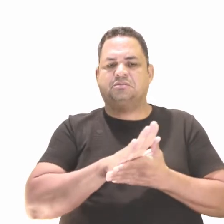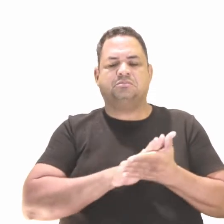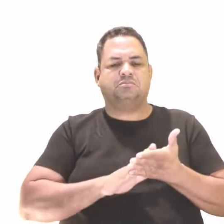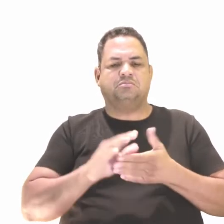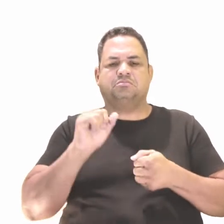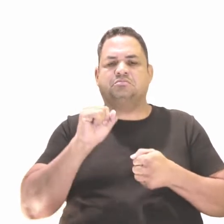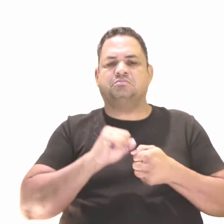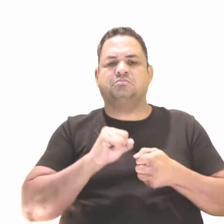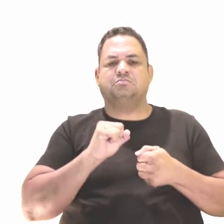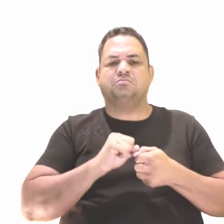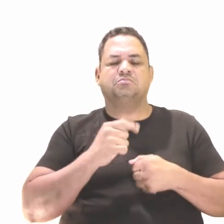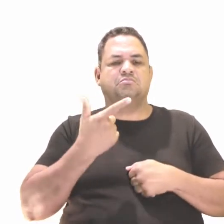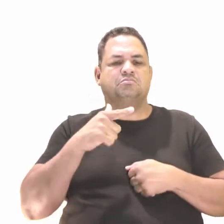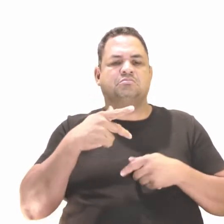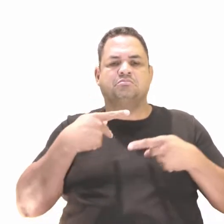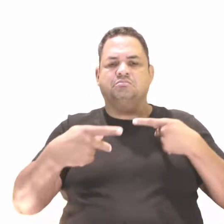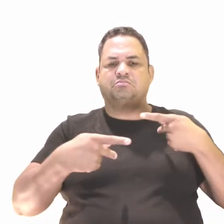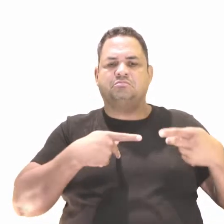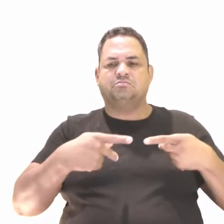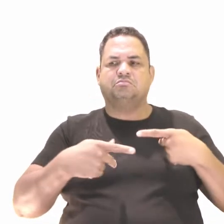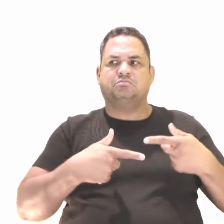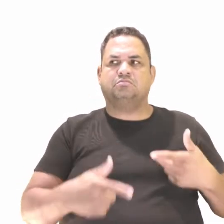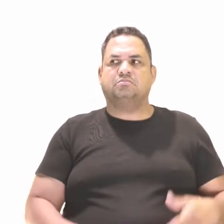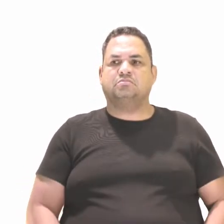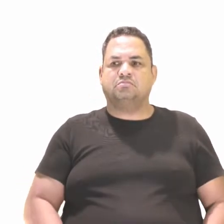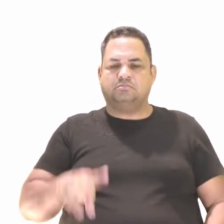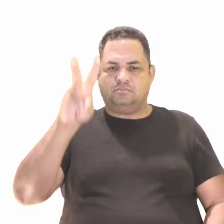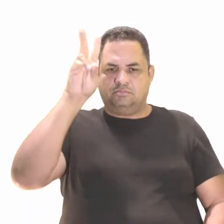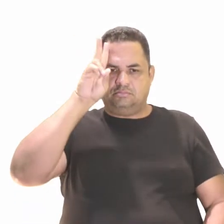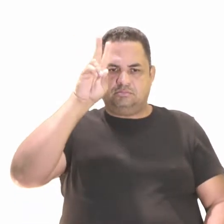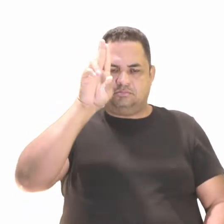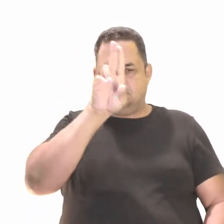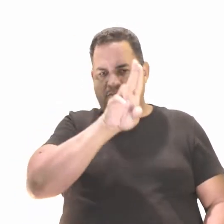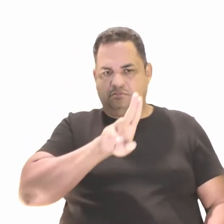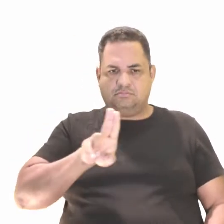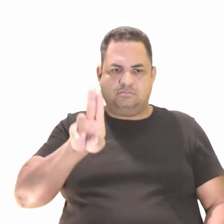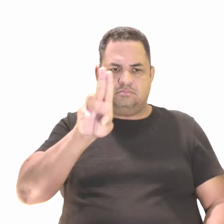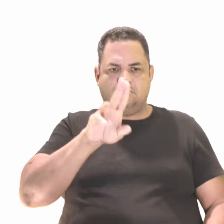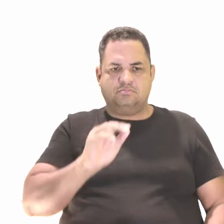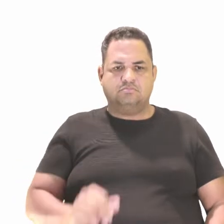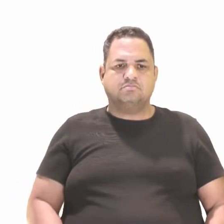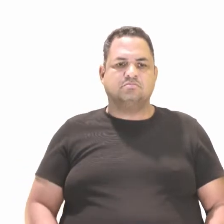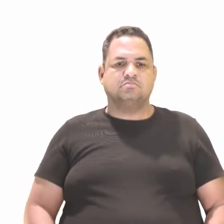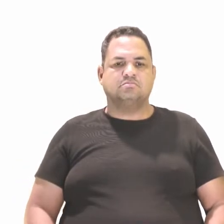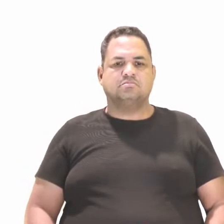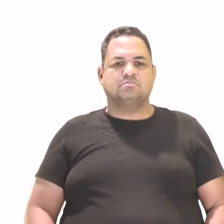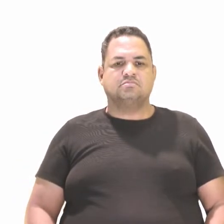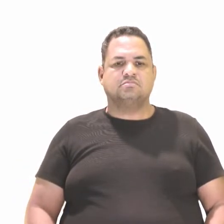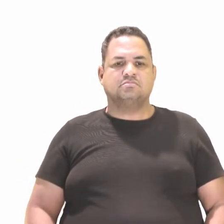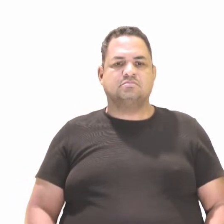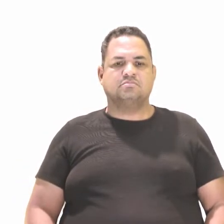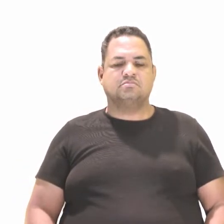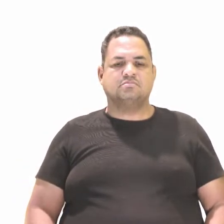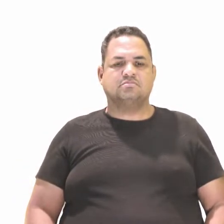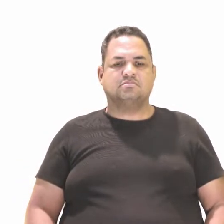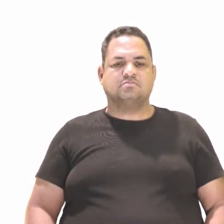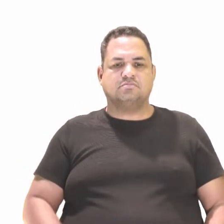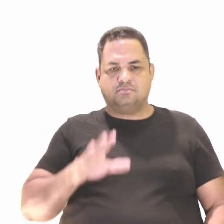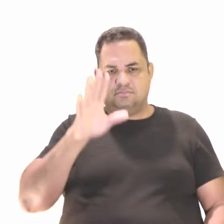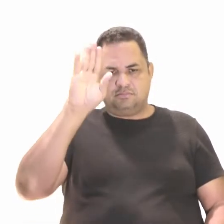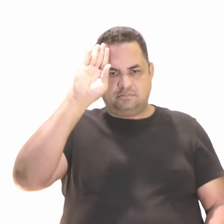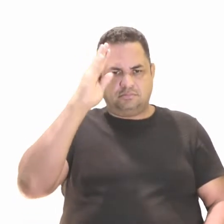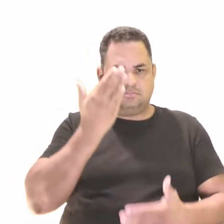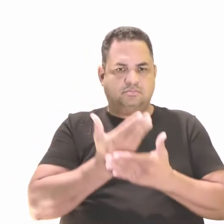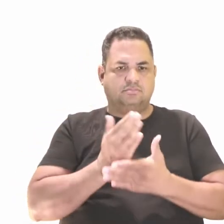don't have any plans. Lembra que a gente usa o N para o quê? Acredito que a gente já teve